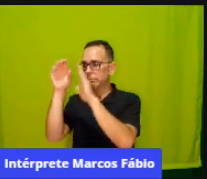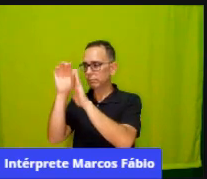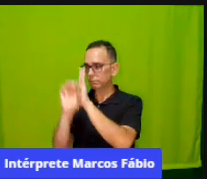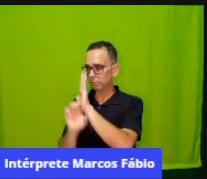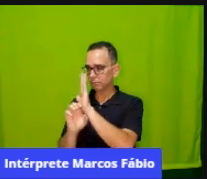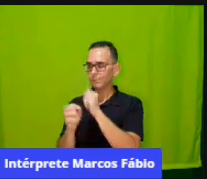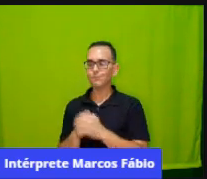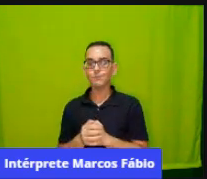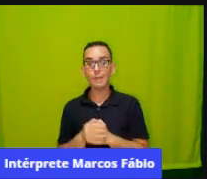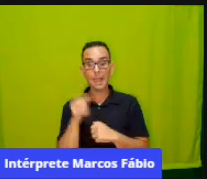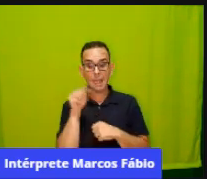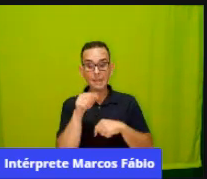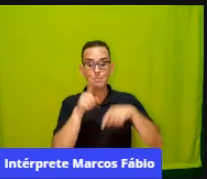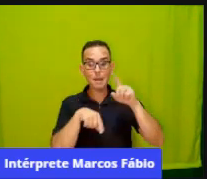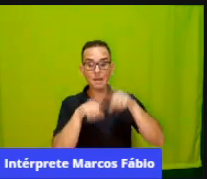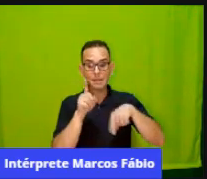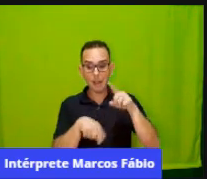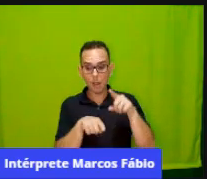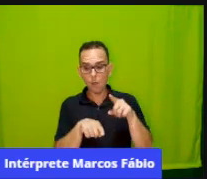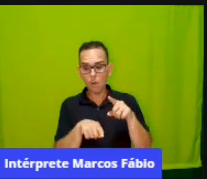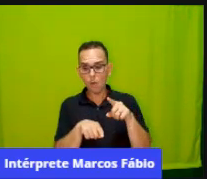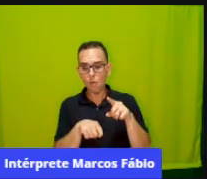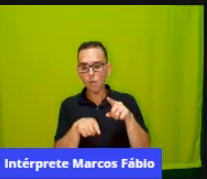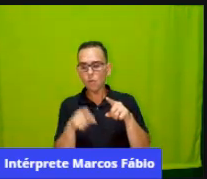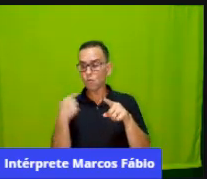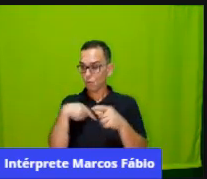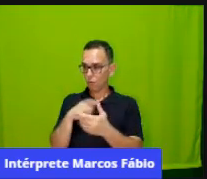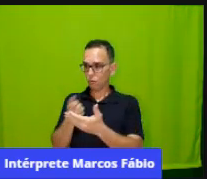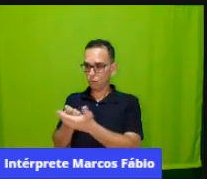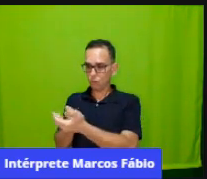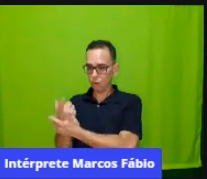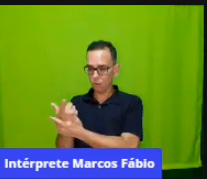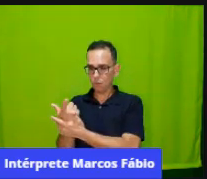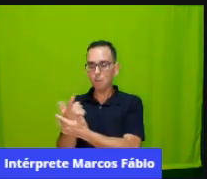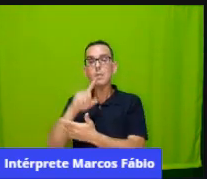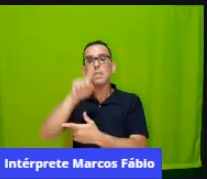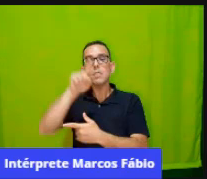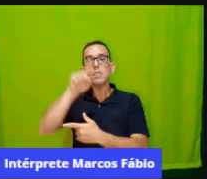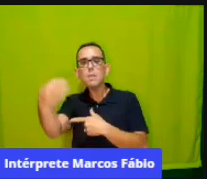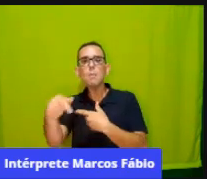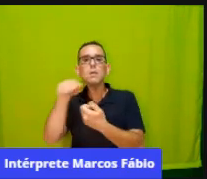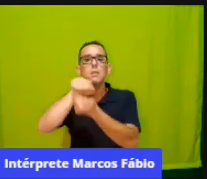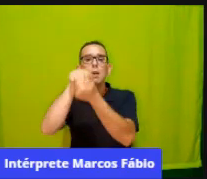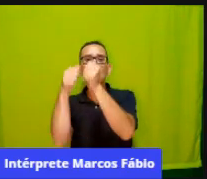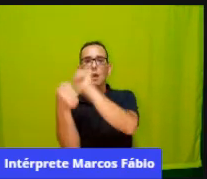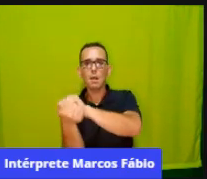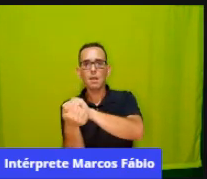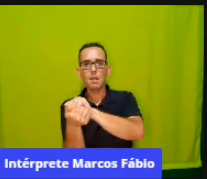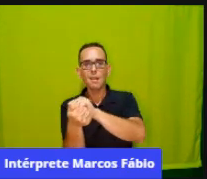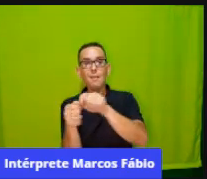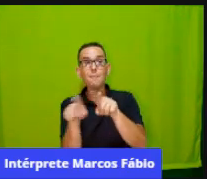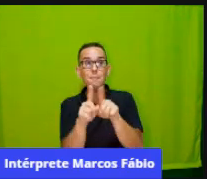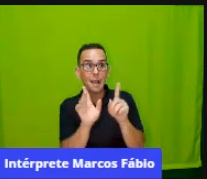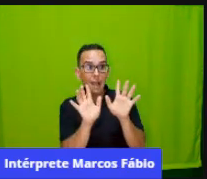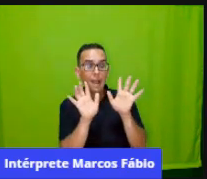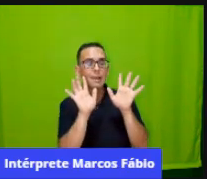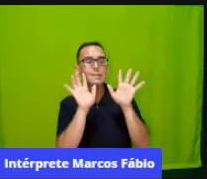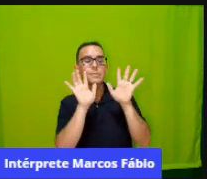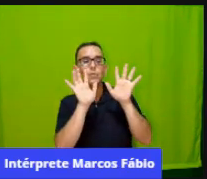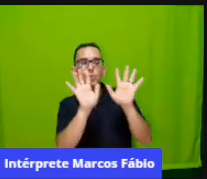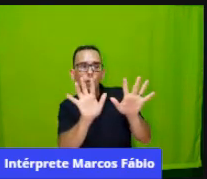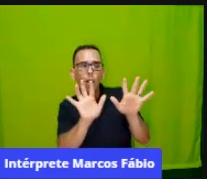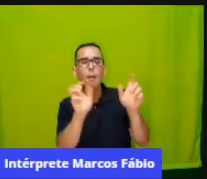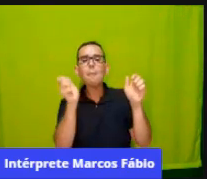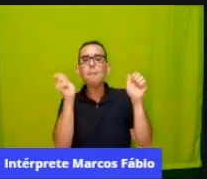e ir confeccionando de acordo com o currículo. Esse material aqui, como eu disse, a gente comprou ele